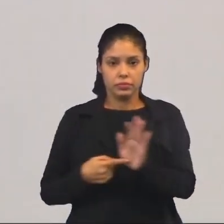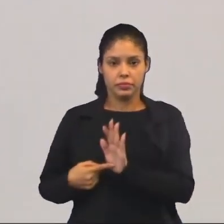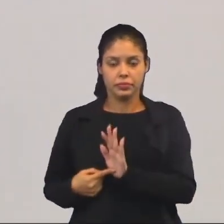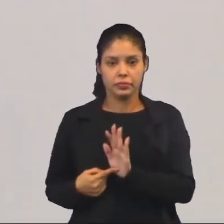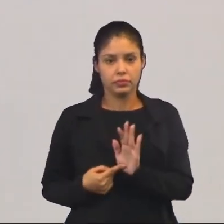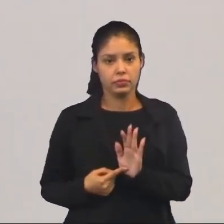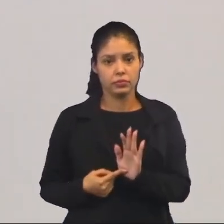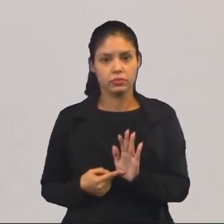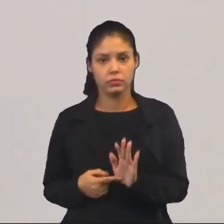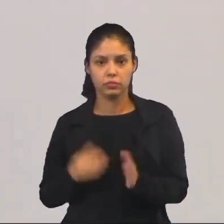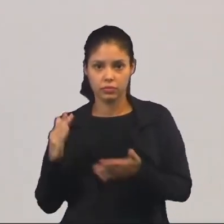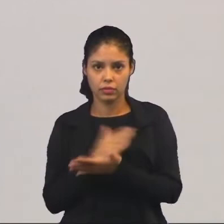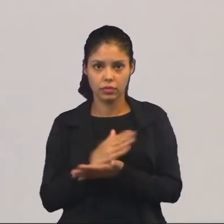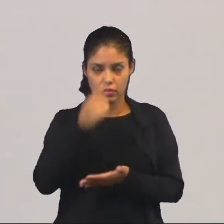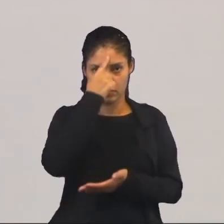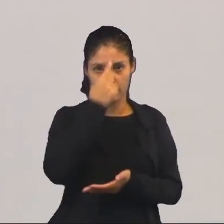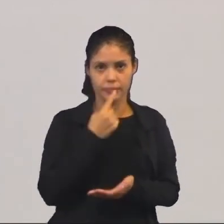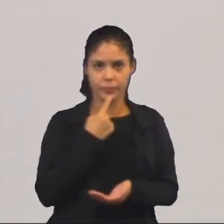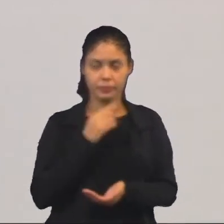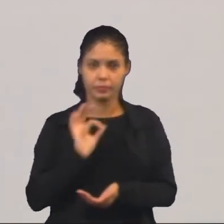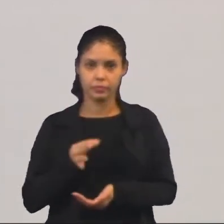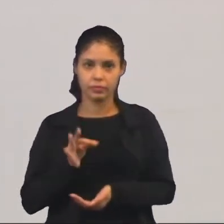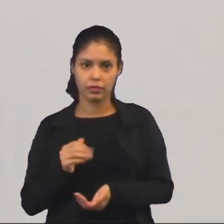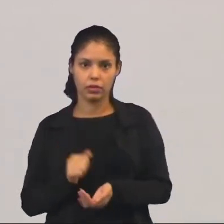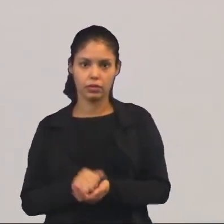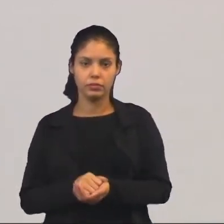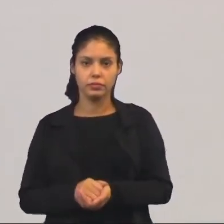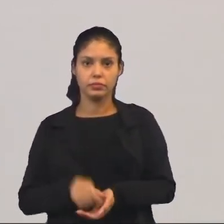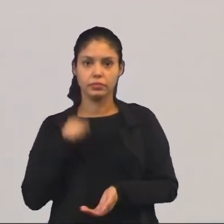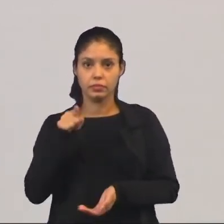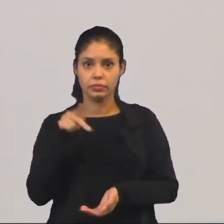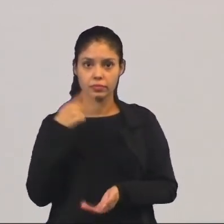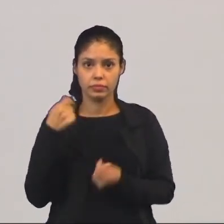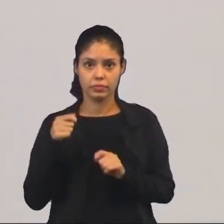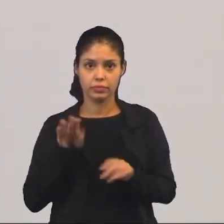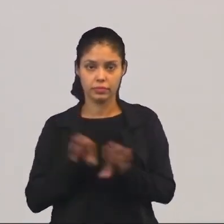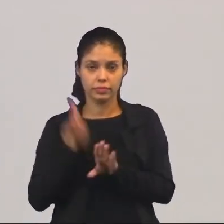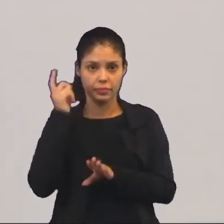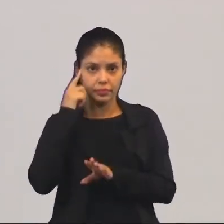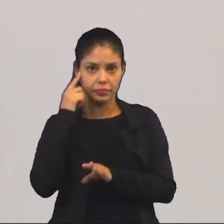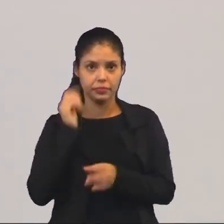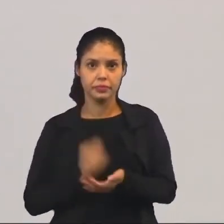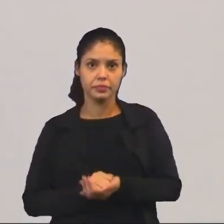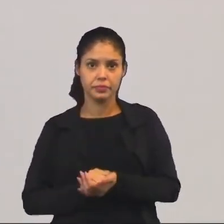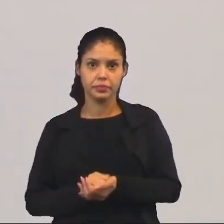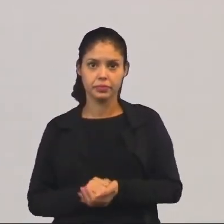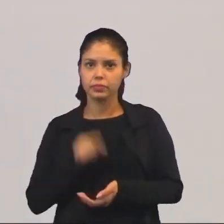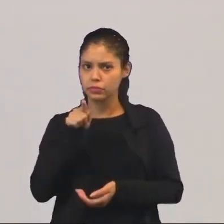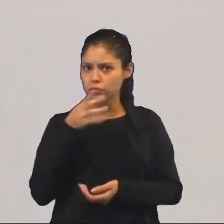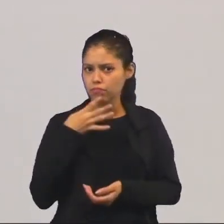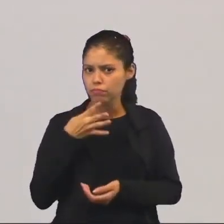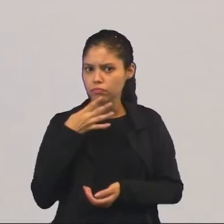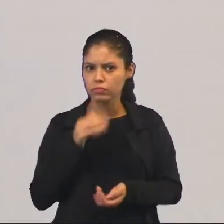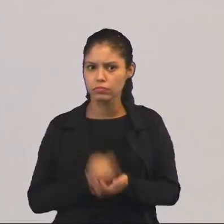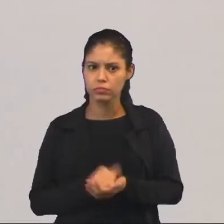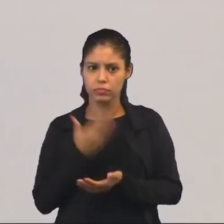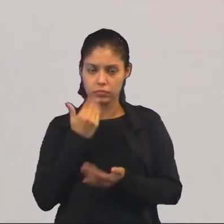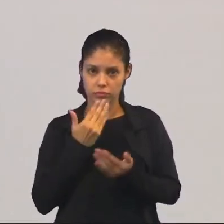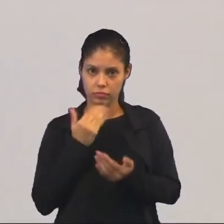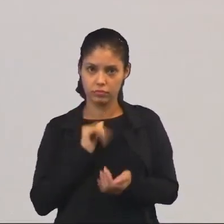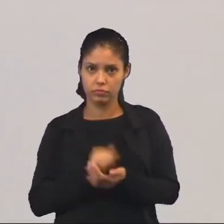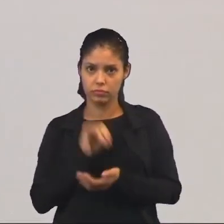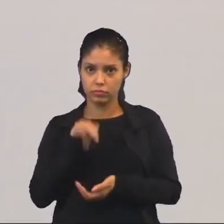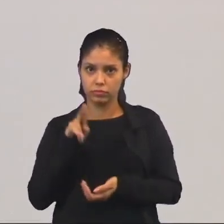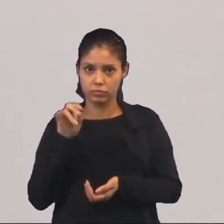para vocês, turminha, algumas imagens, certo? E o que é que vocês vão precisar pensar? Vocês já conheceram acerca dos alimentos